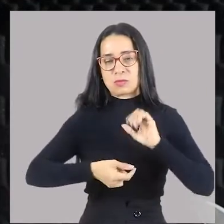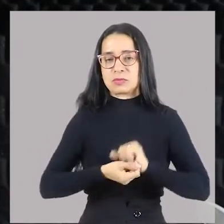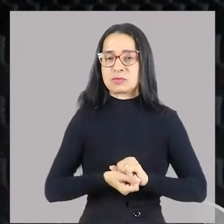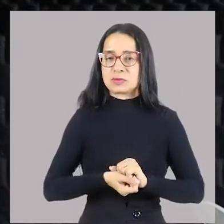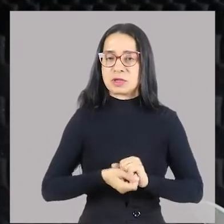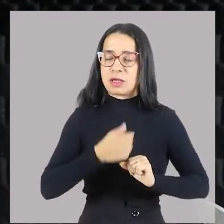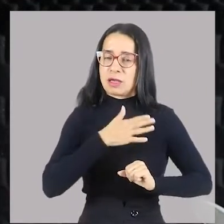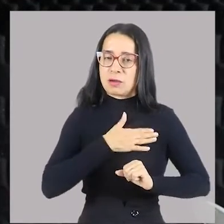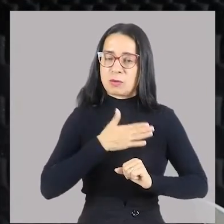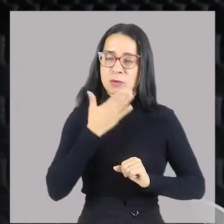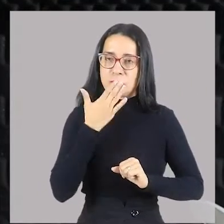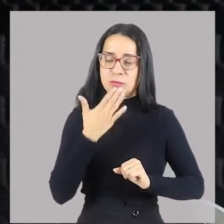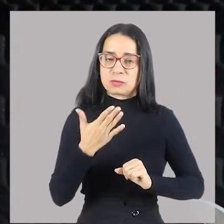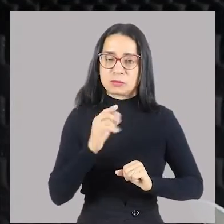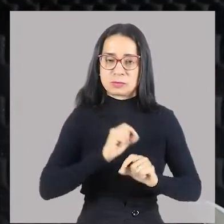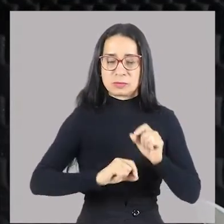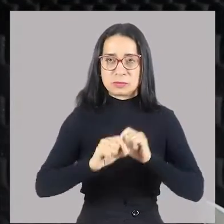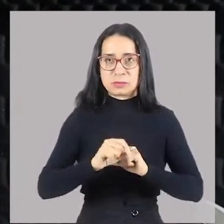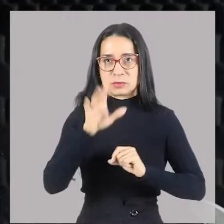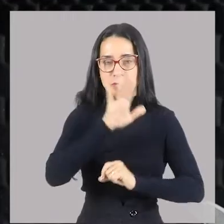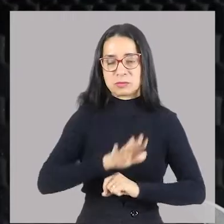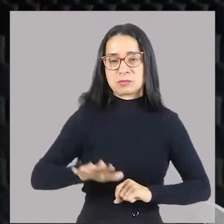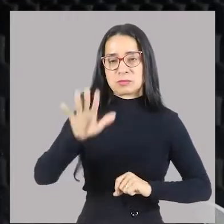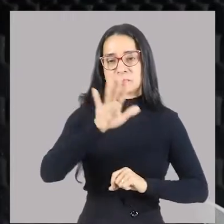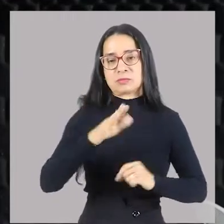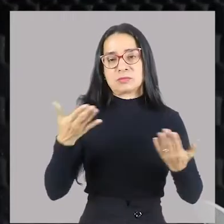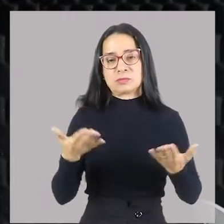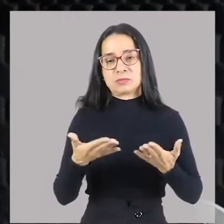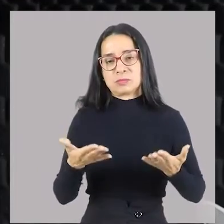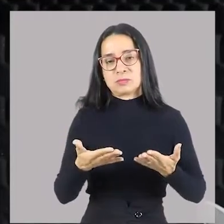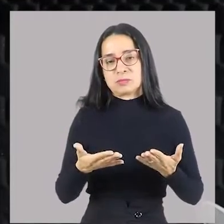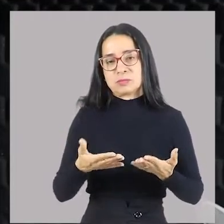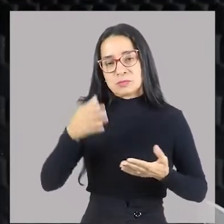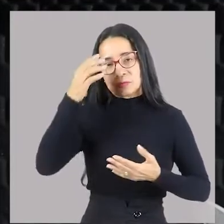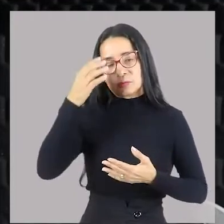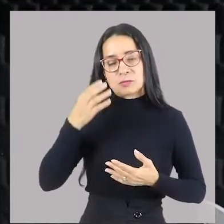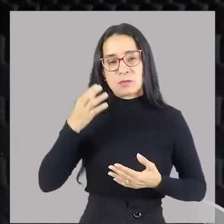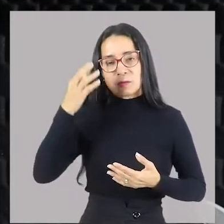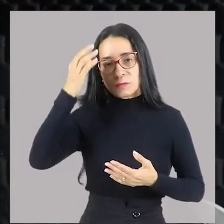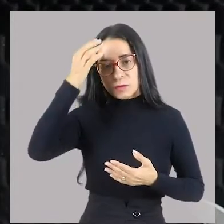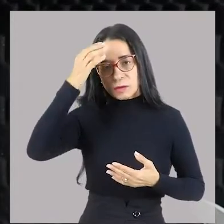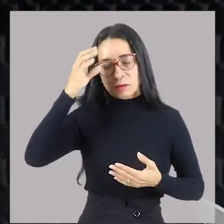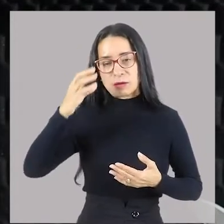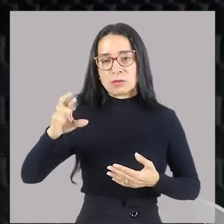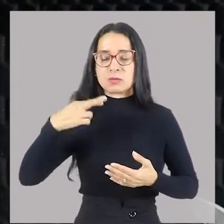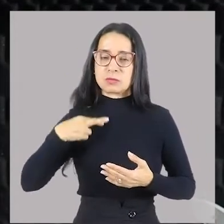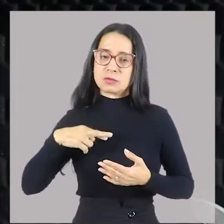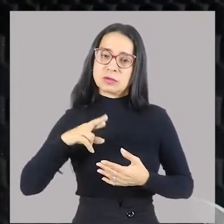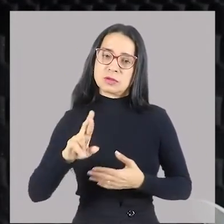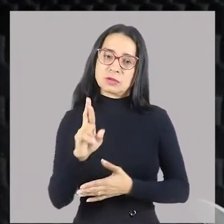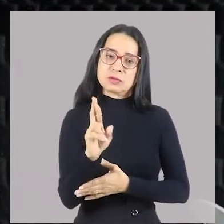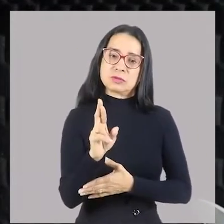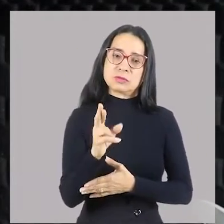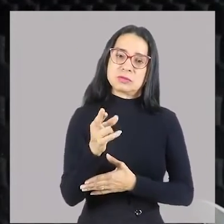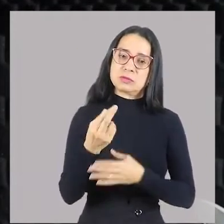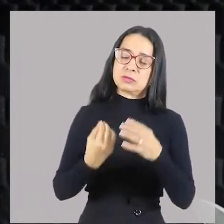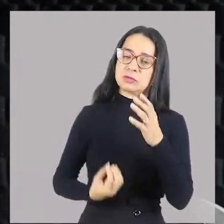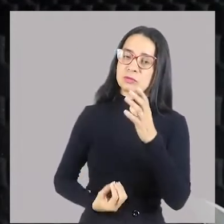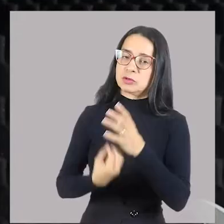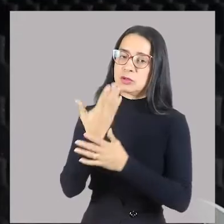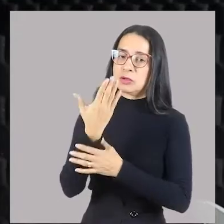destaque no cenário atual à cultura e à religião de matriz africana. E aí nós